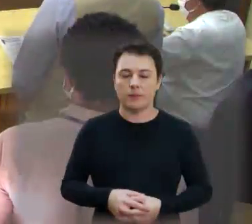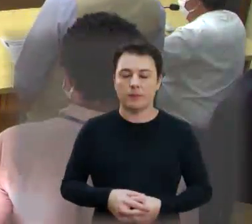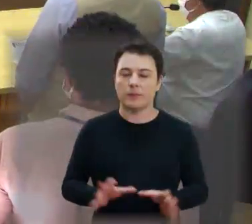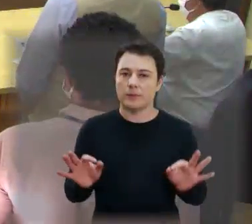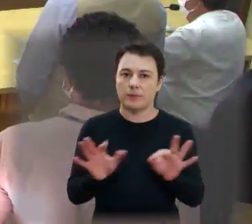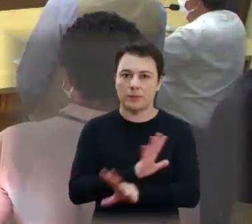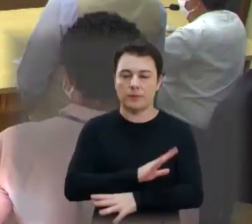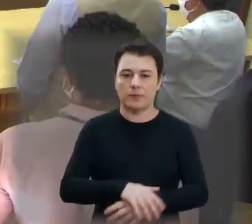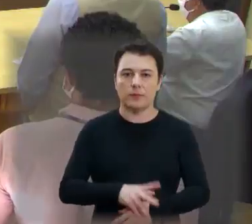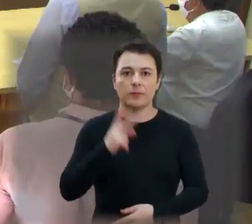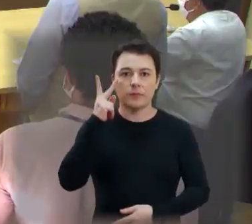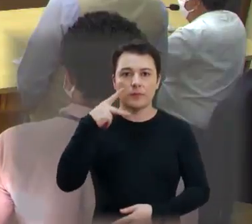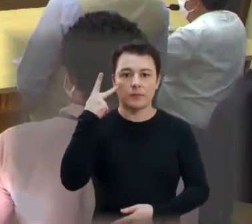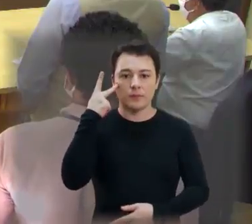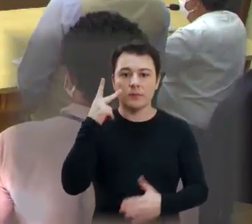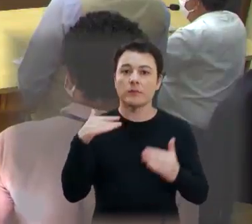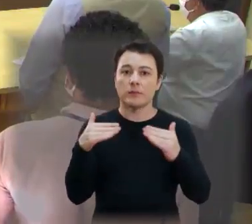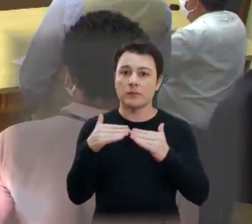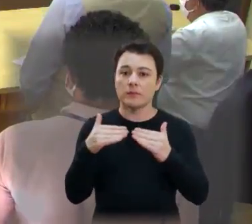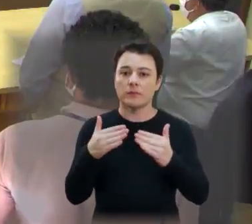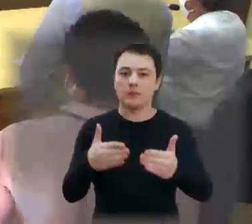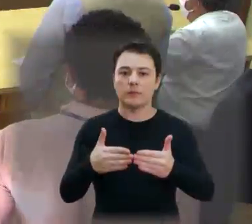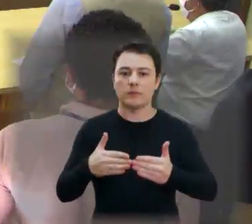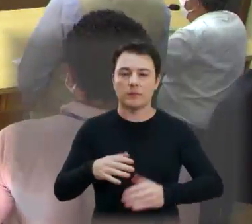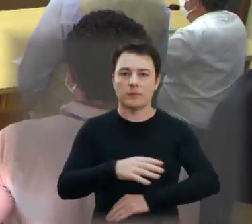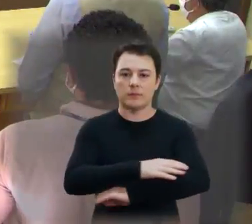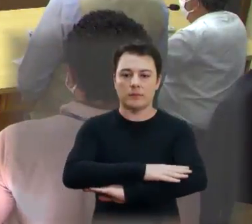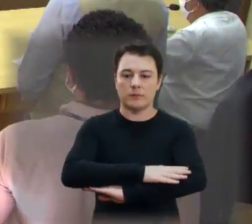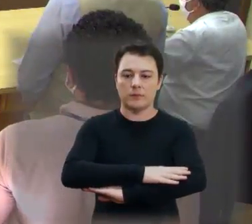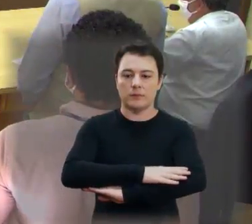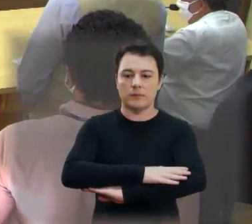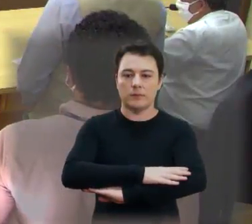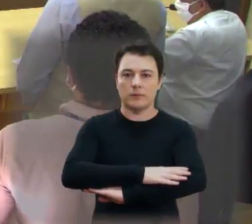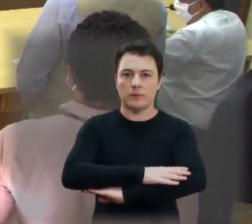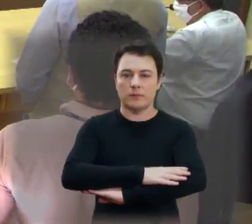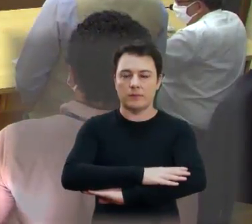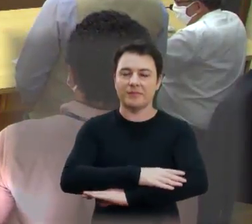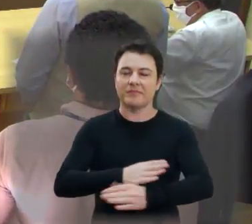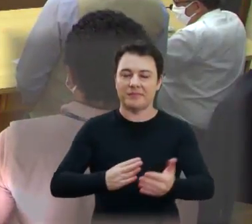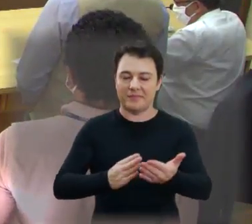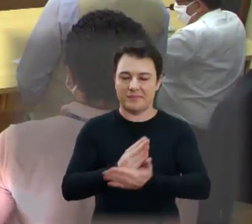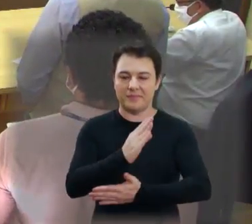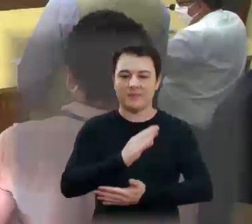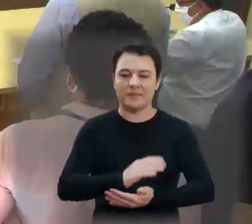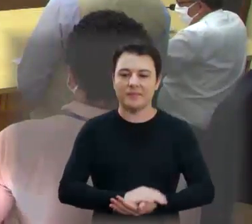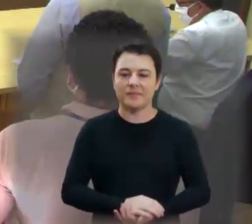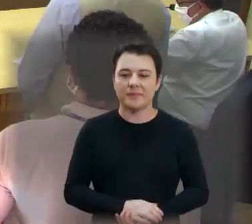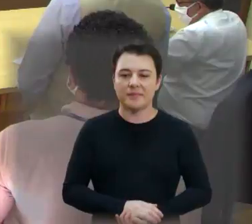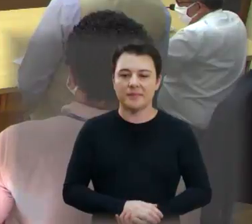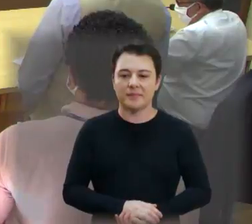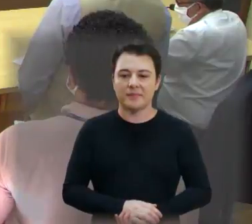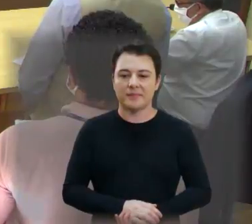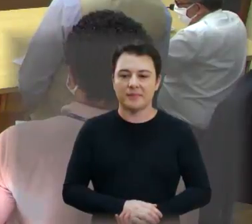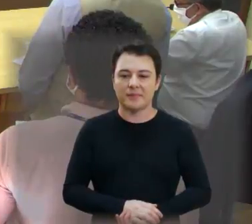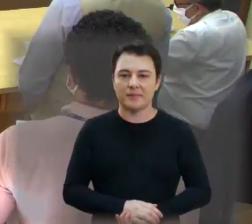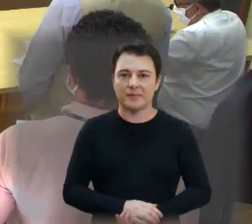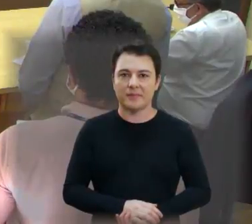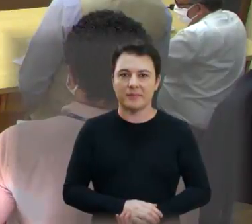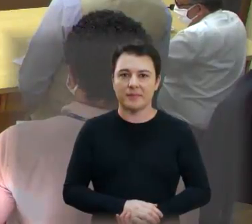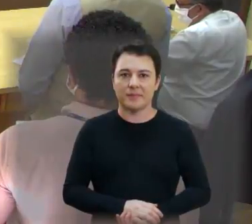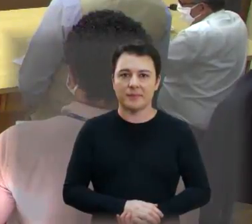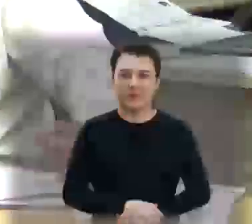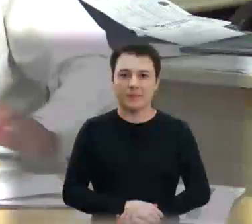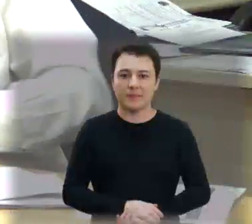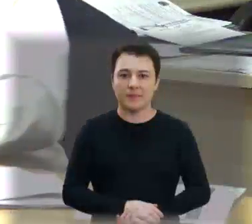Encerrada a discussão, os vereadores que estiverem de acordo, permaneçam como estão. Aprovada. Encerrado, então,